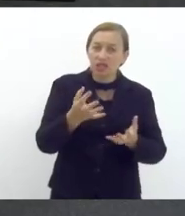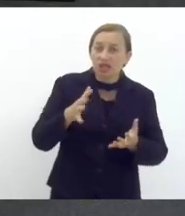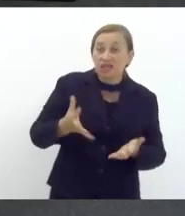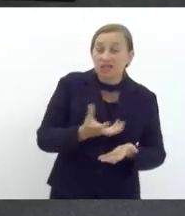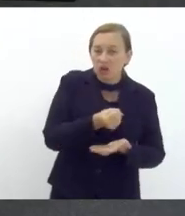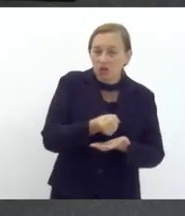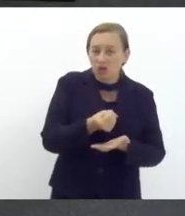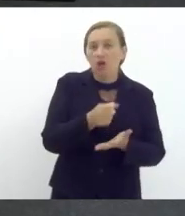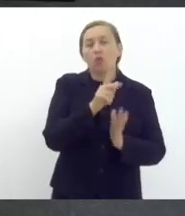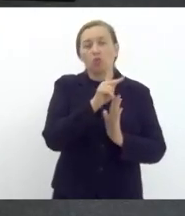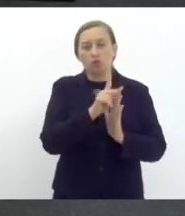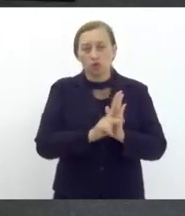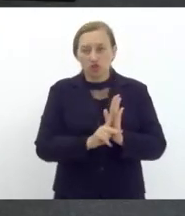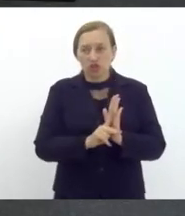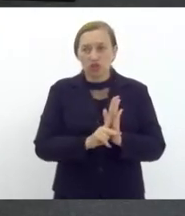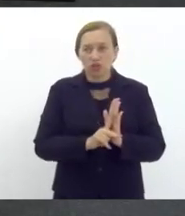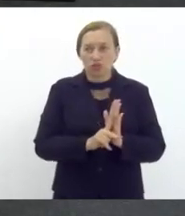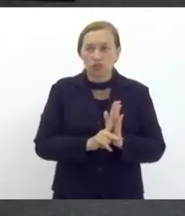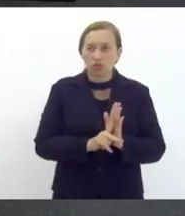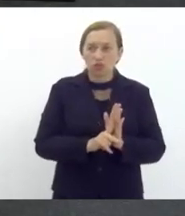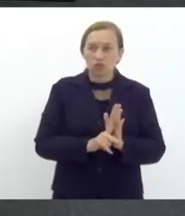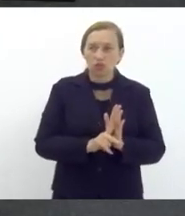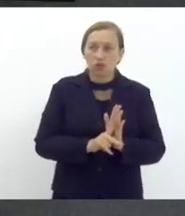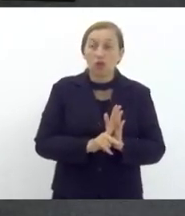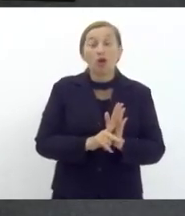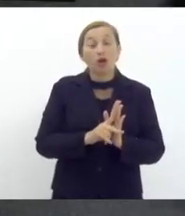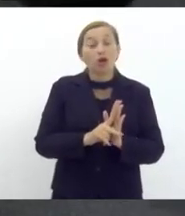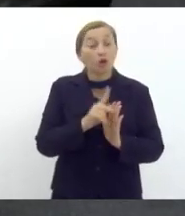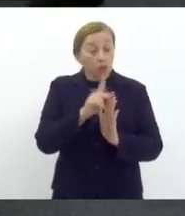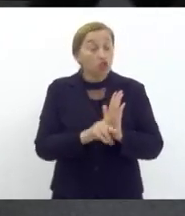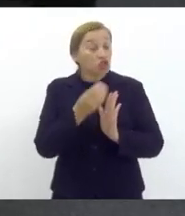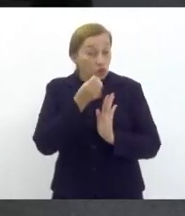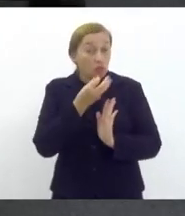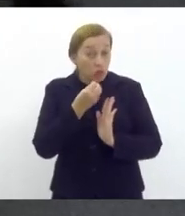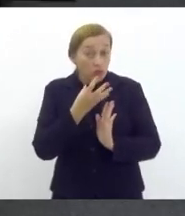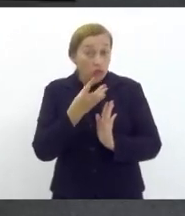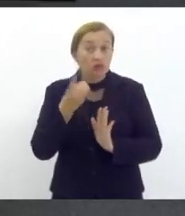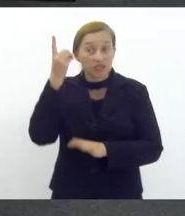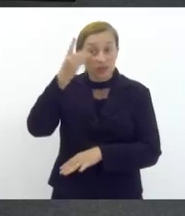o projeto e que o projeto bom